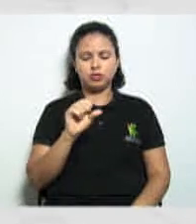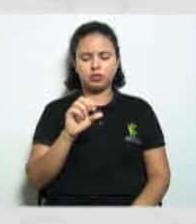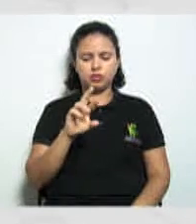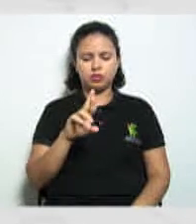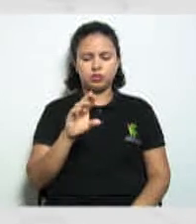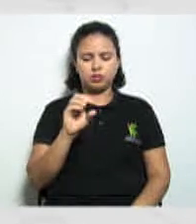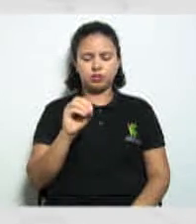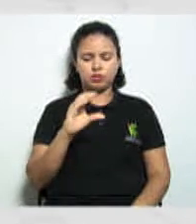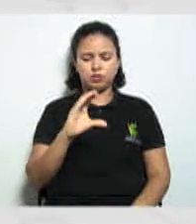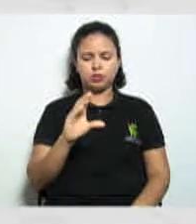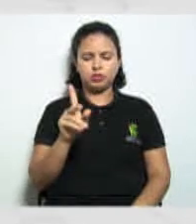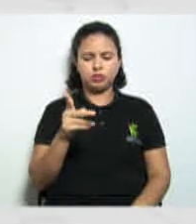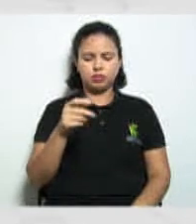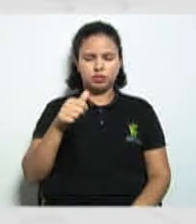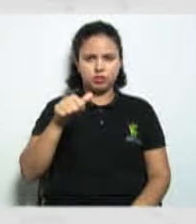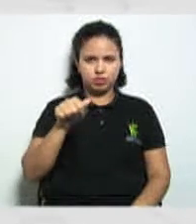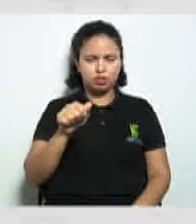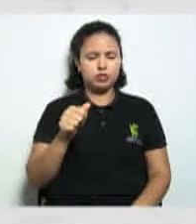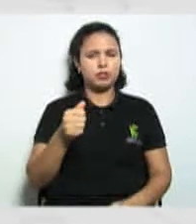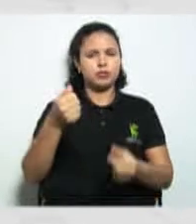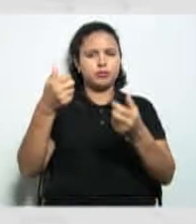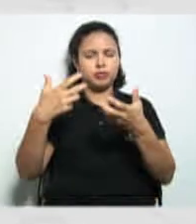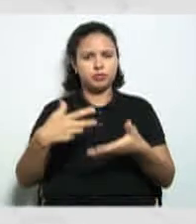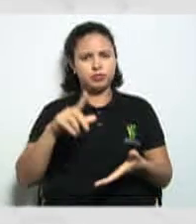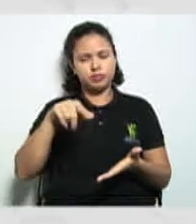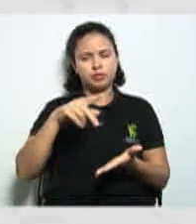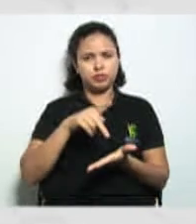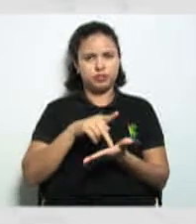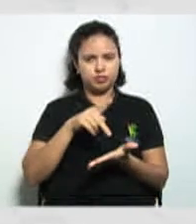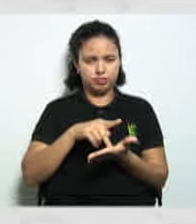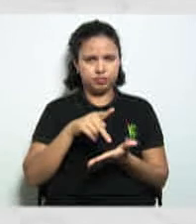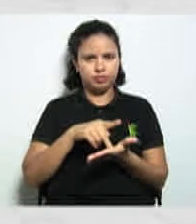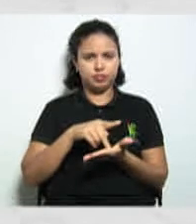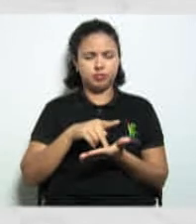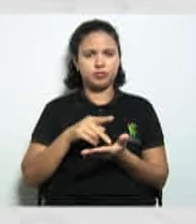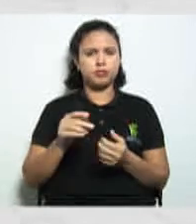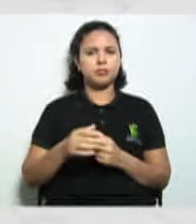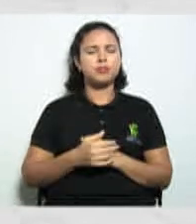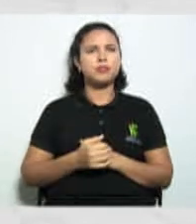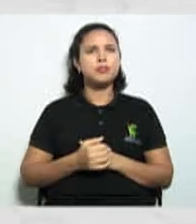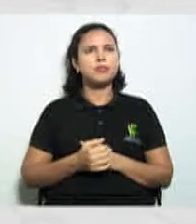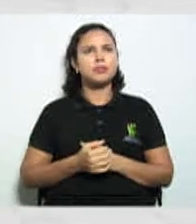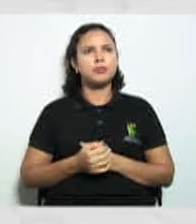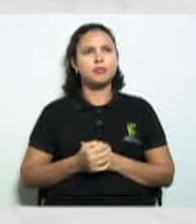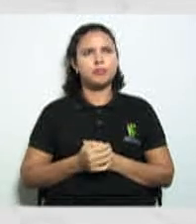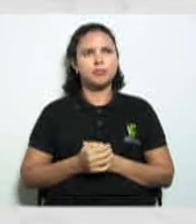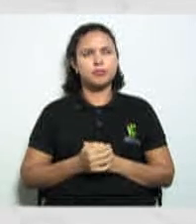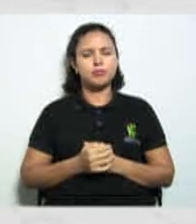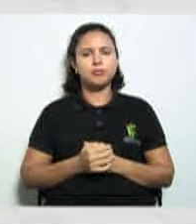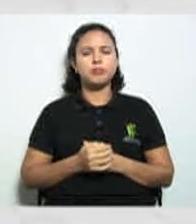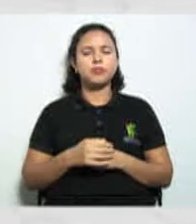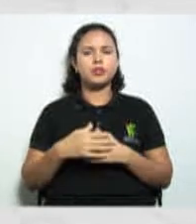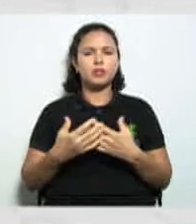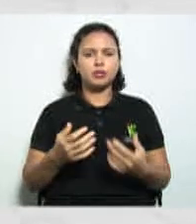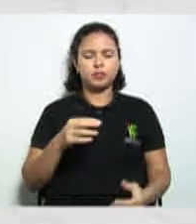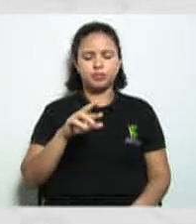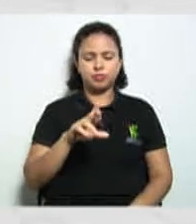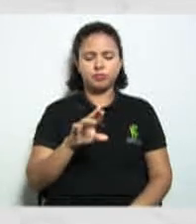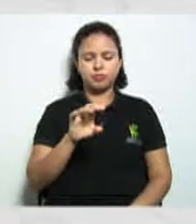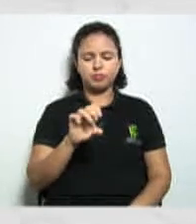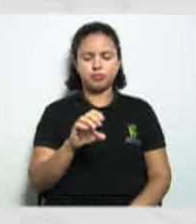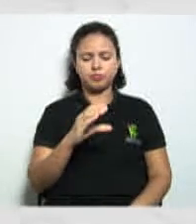recursos é opcional, é facultado. E acertaram, parabéns. Verdadeiro. O item recursos, ele